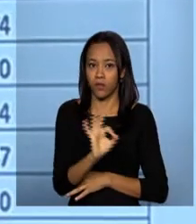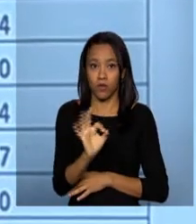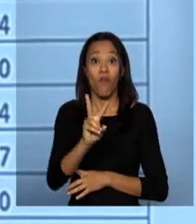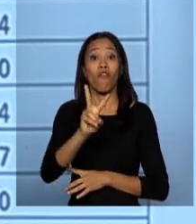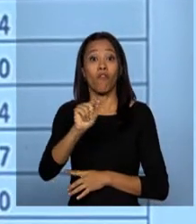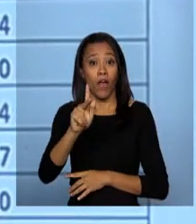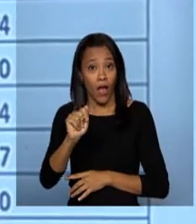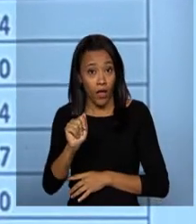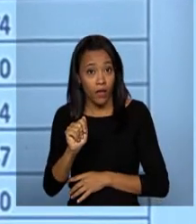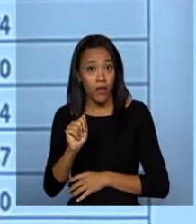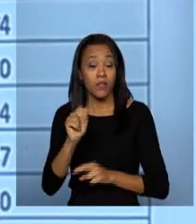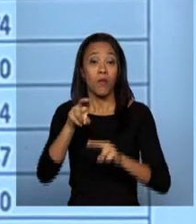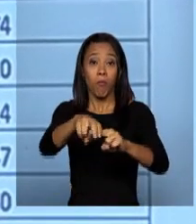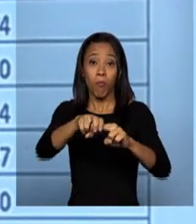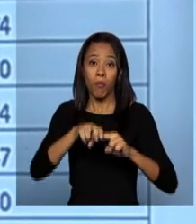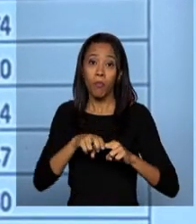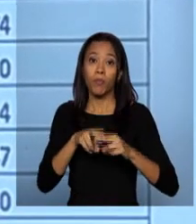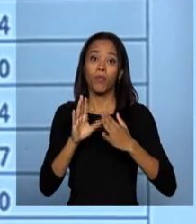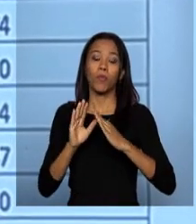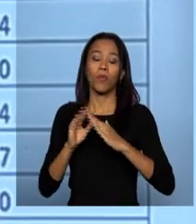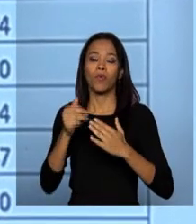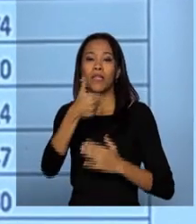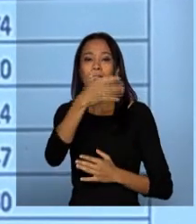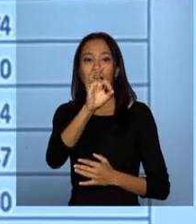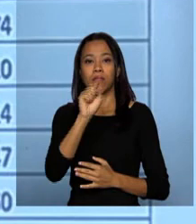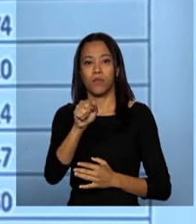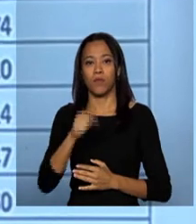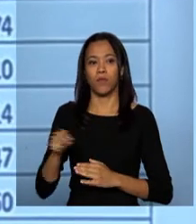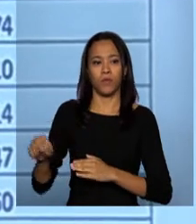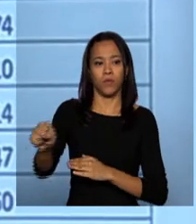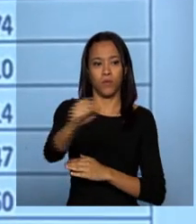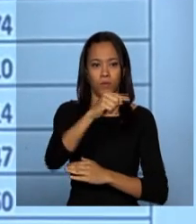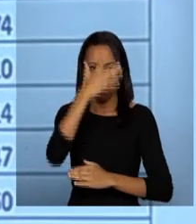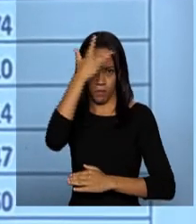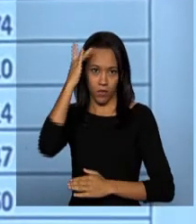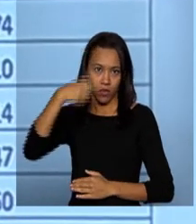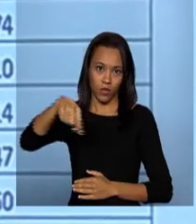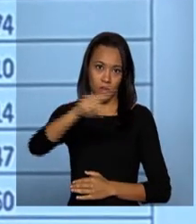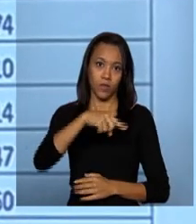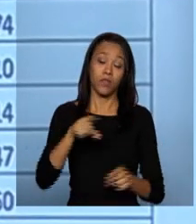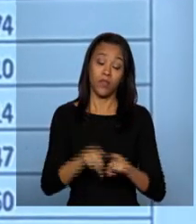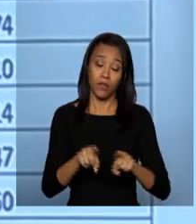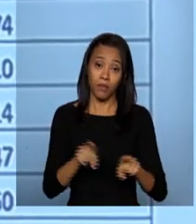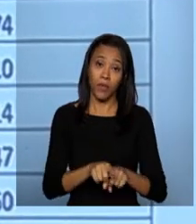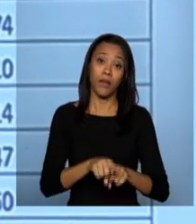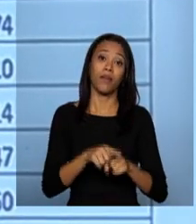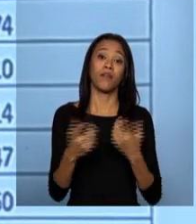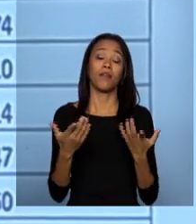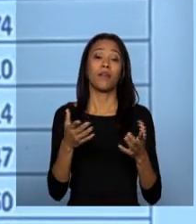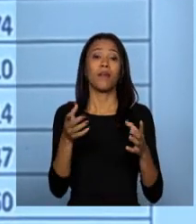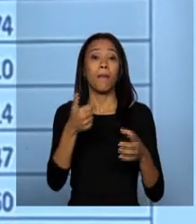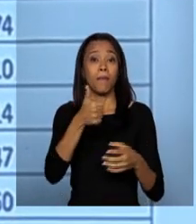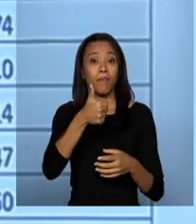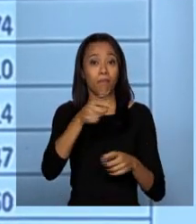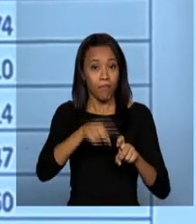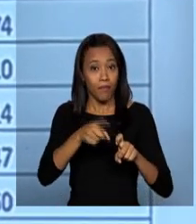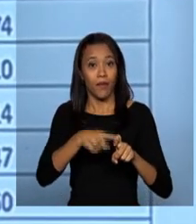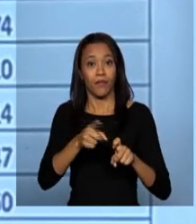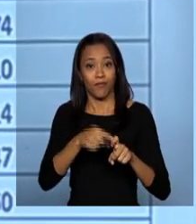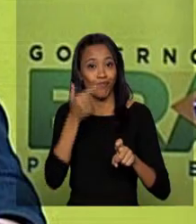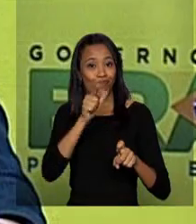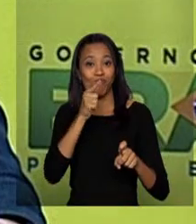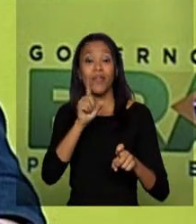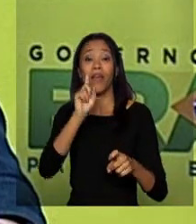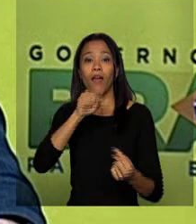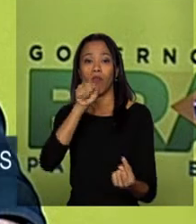vagas por 10 mil habitantes e nem a relação de médicos por 1.000 habitantes, que é a meta do programa.